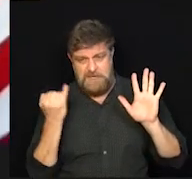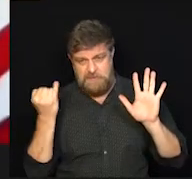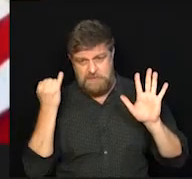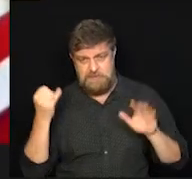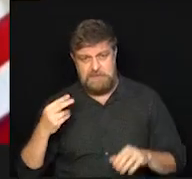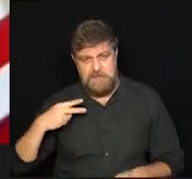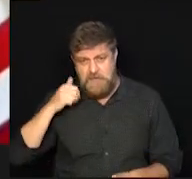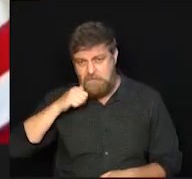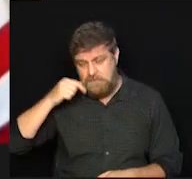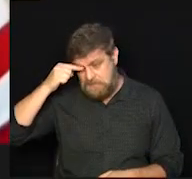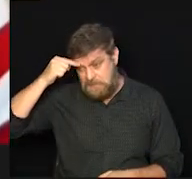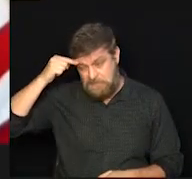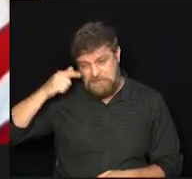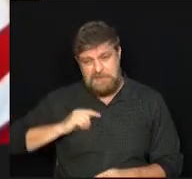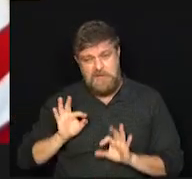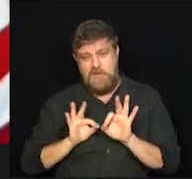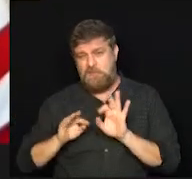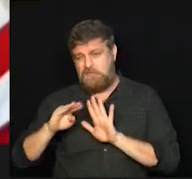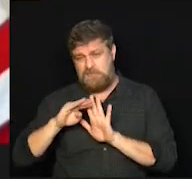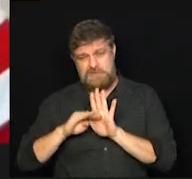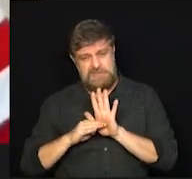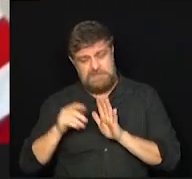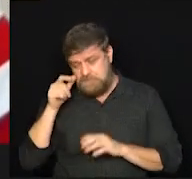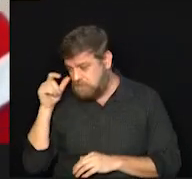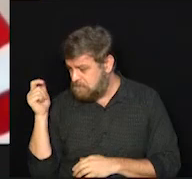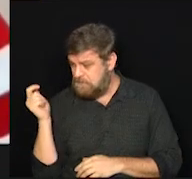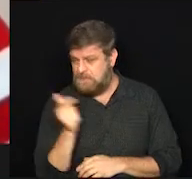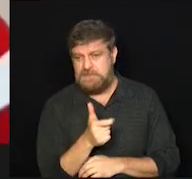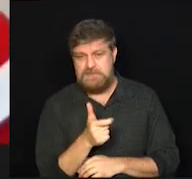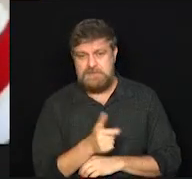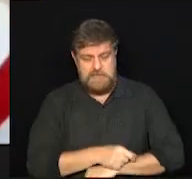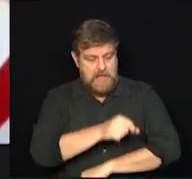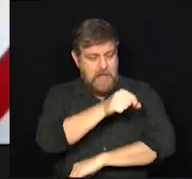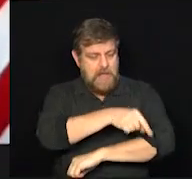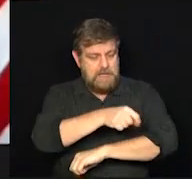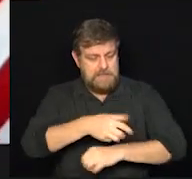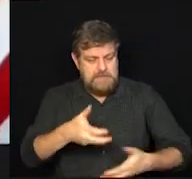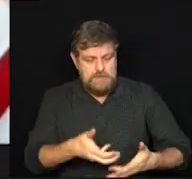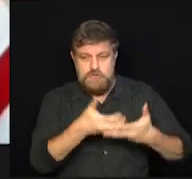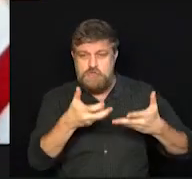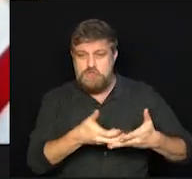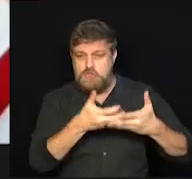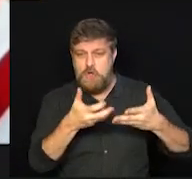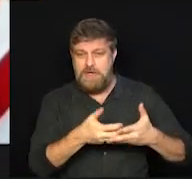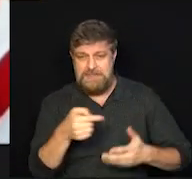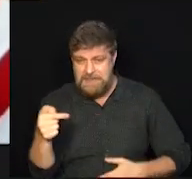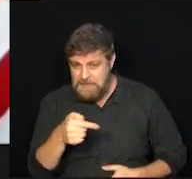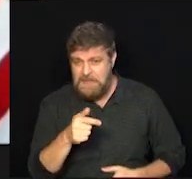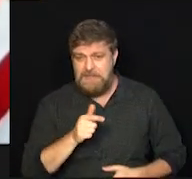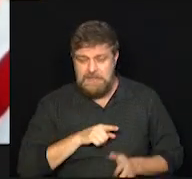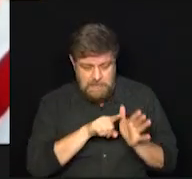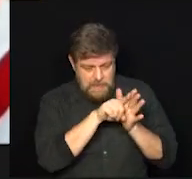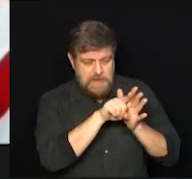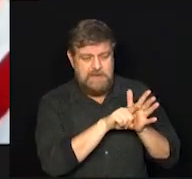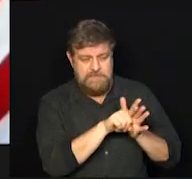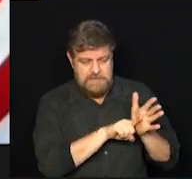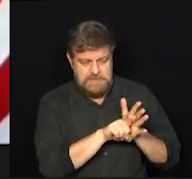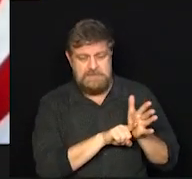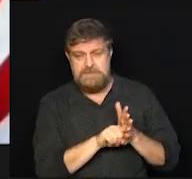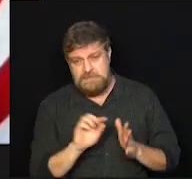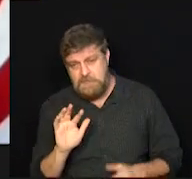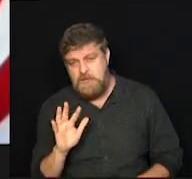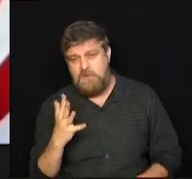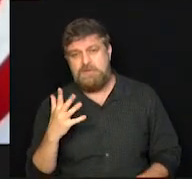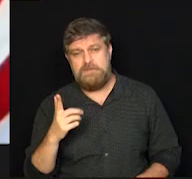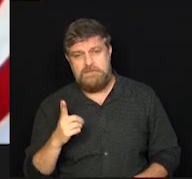aí Paola tem um projeto muito interessante respeito disso né das Hortas urbanas então ele também é o centro de pesquisa de